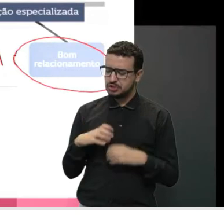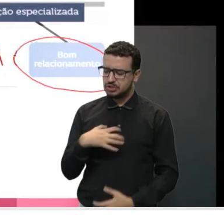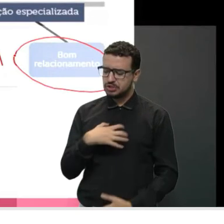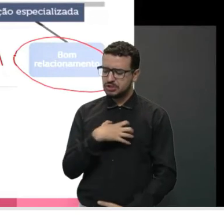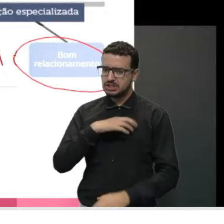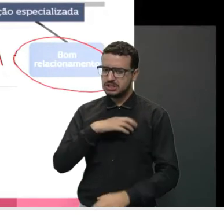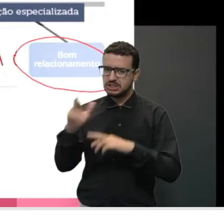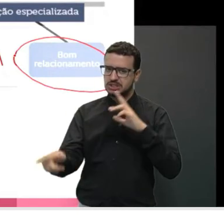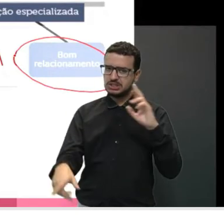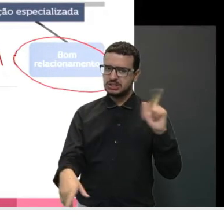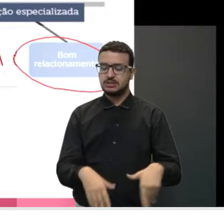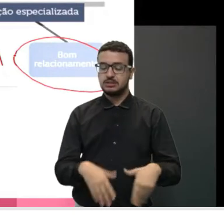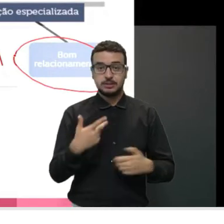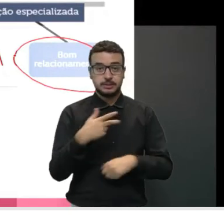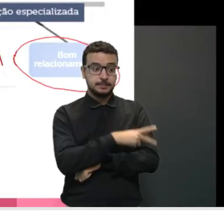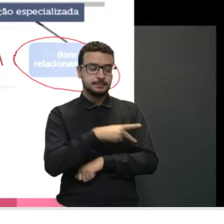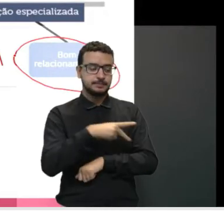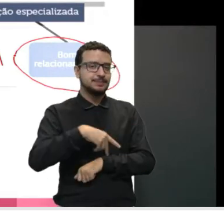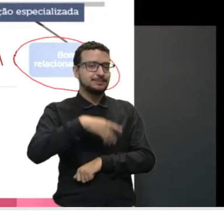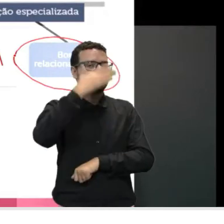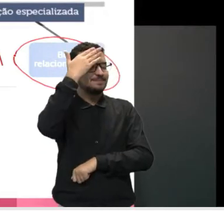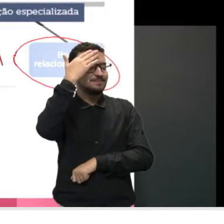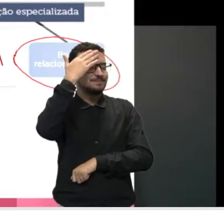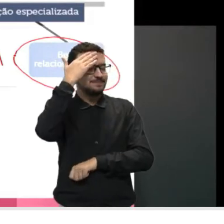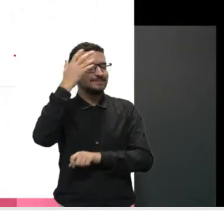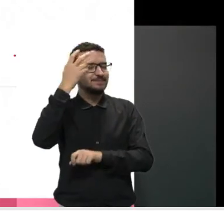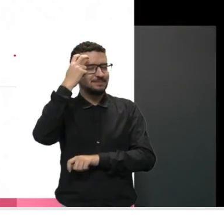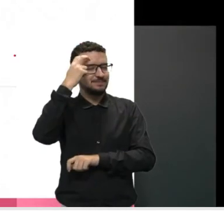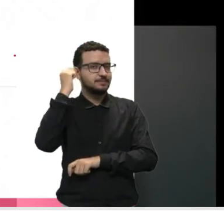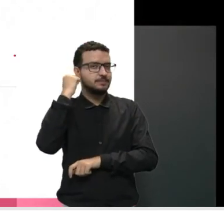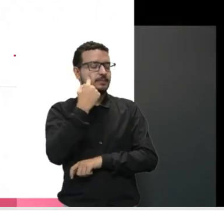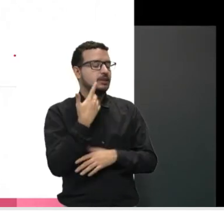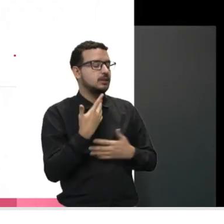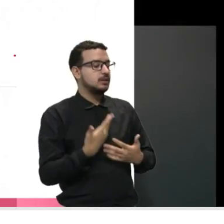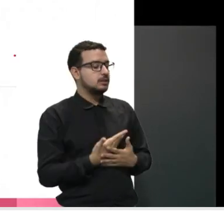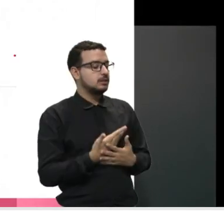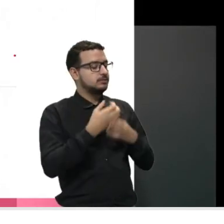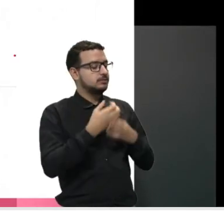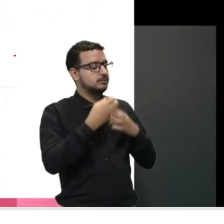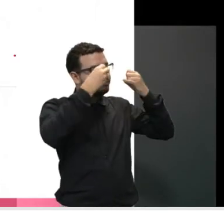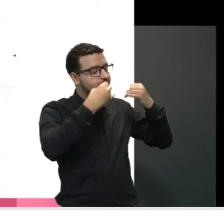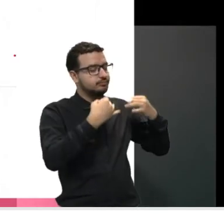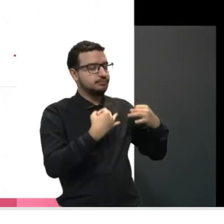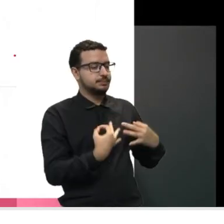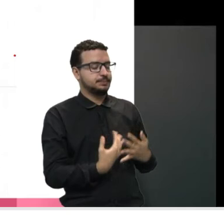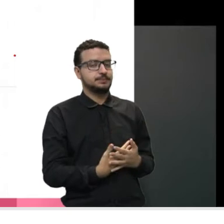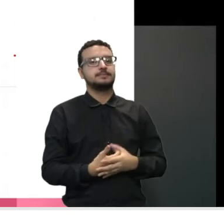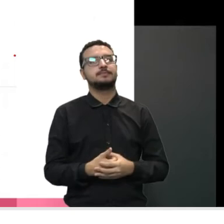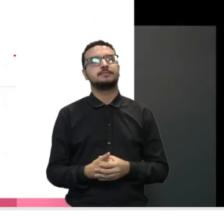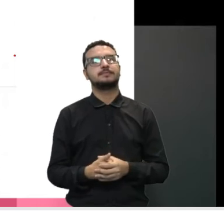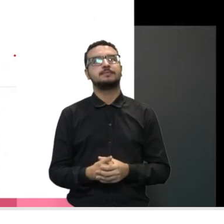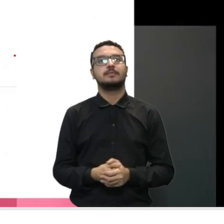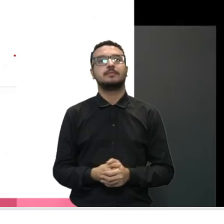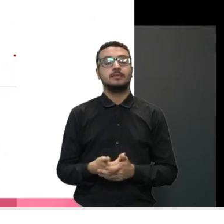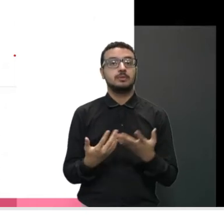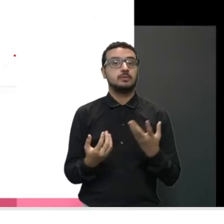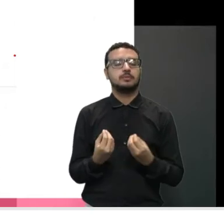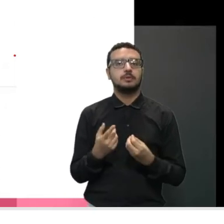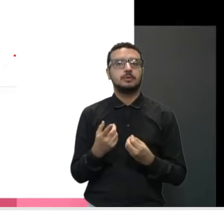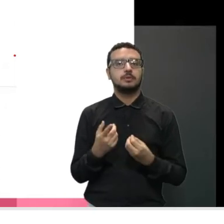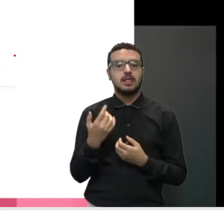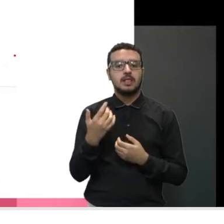ocorra esse tipo de comportamento. Então nós vamos ver aqui a importância da Libras, não é? Porque a Libras ela tem algumas